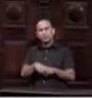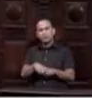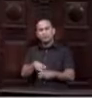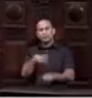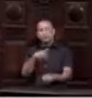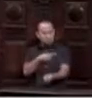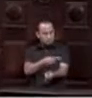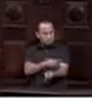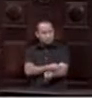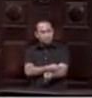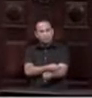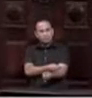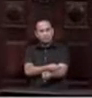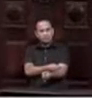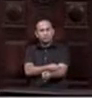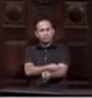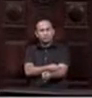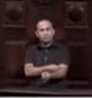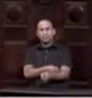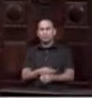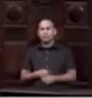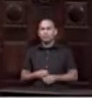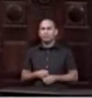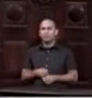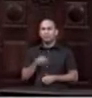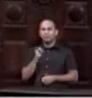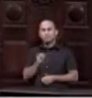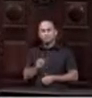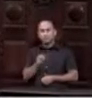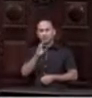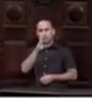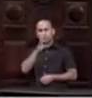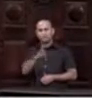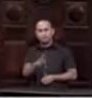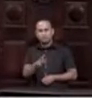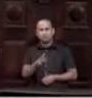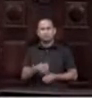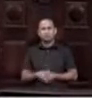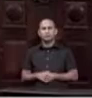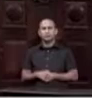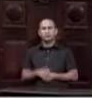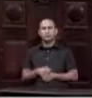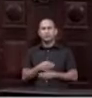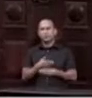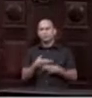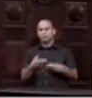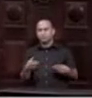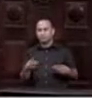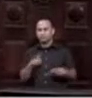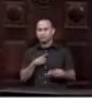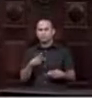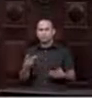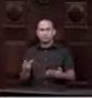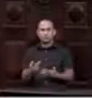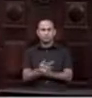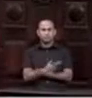Nós não deixamos de denunciar aqui a situação de cirurgias que são